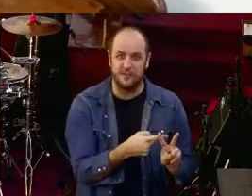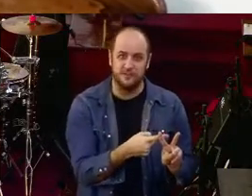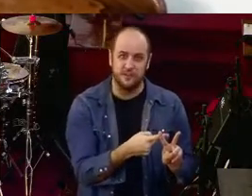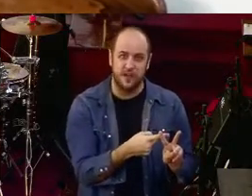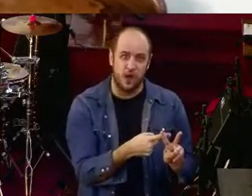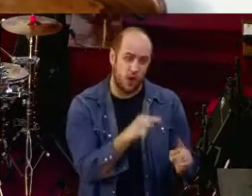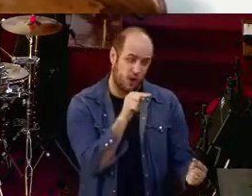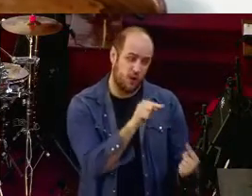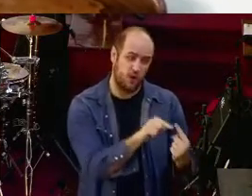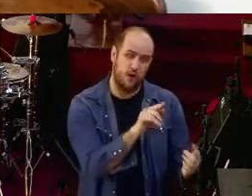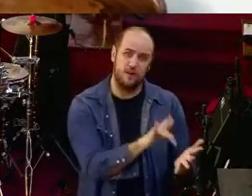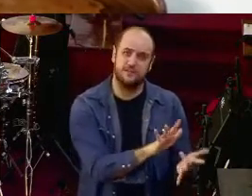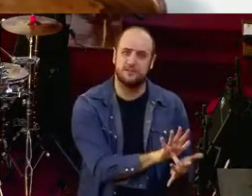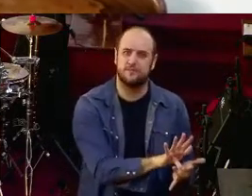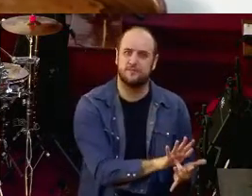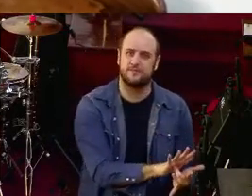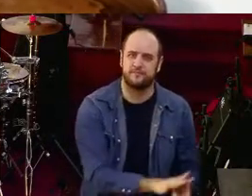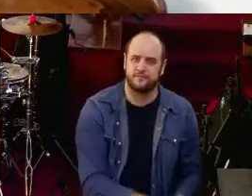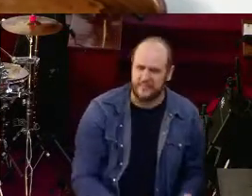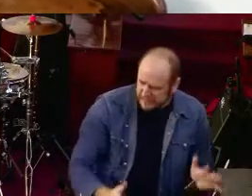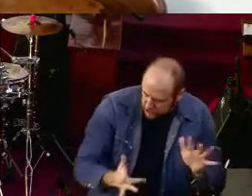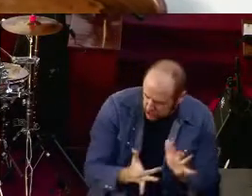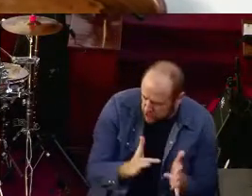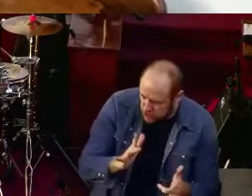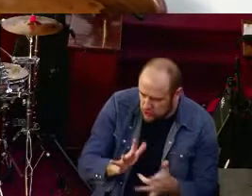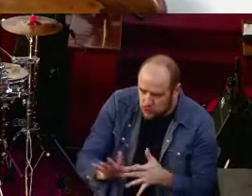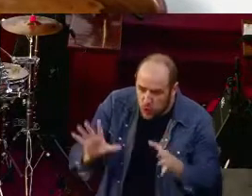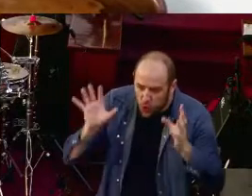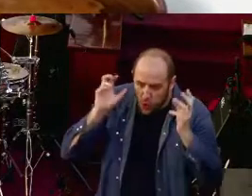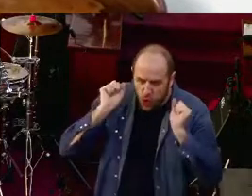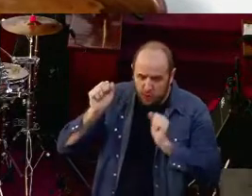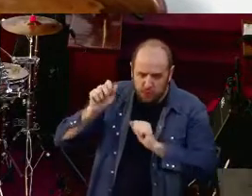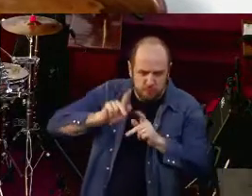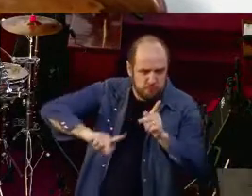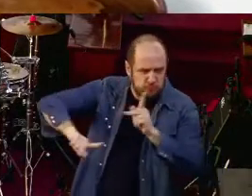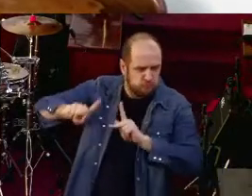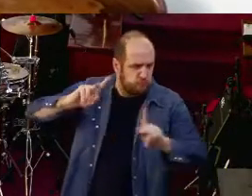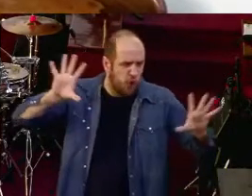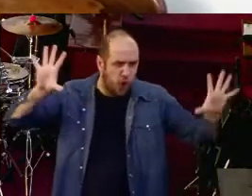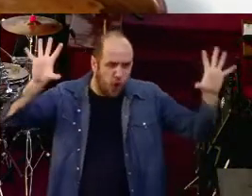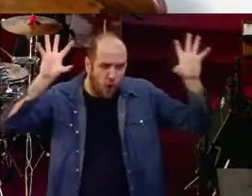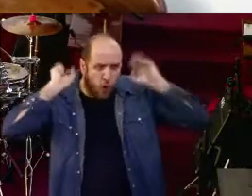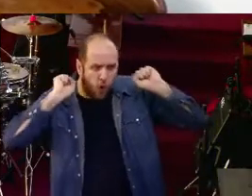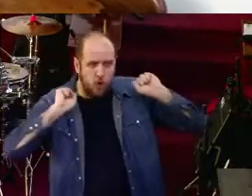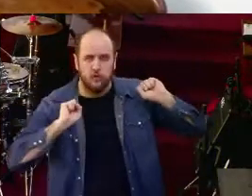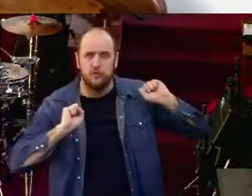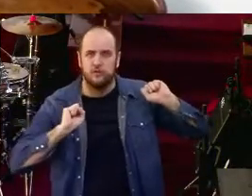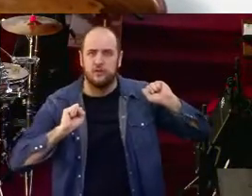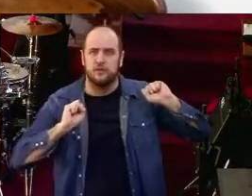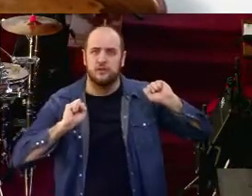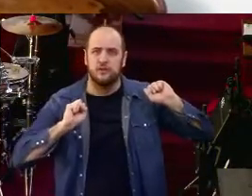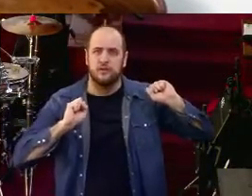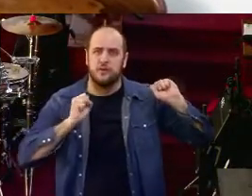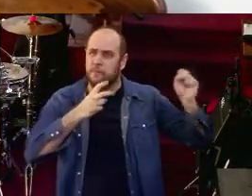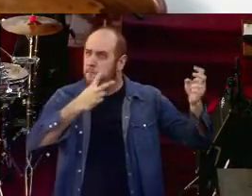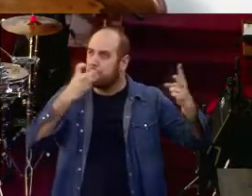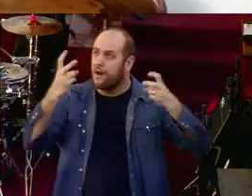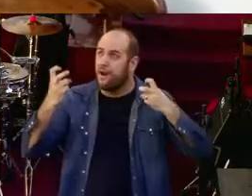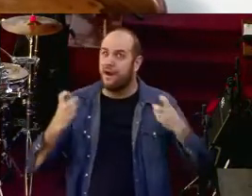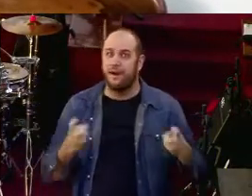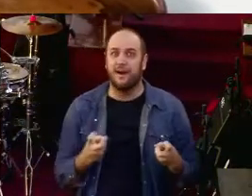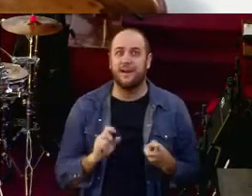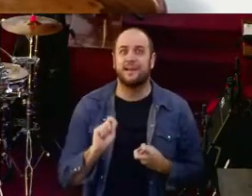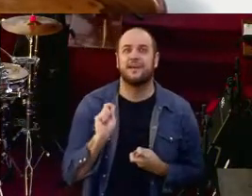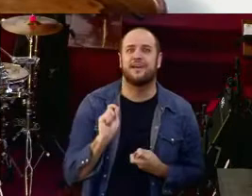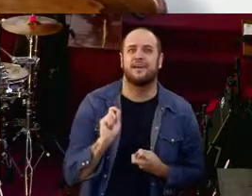então Jesus ouve essa palavra e as pessoas aqui ao redor também ouvem esta palavra, né? Eu chamo de